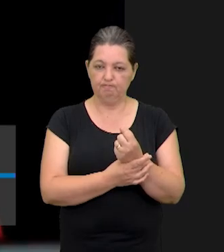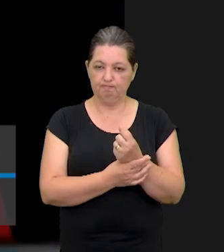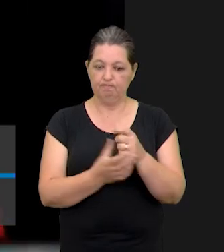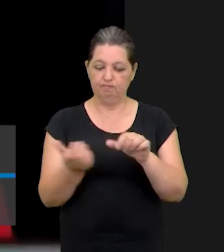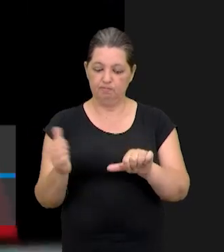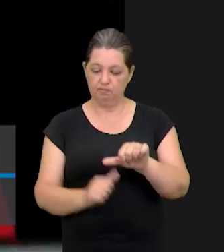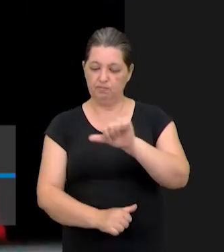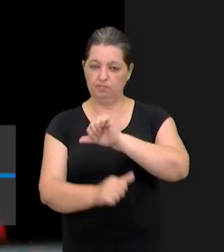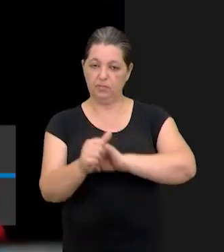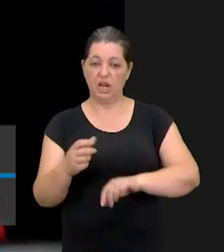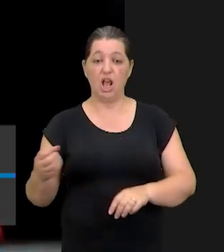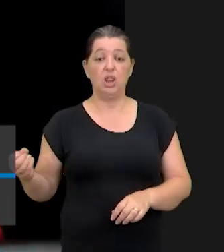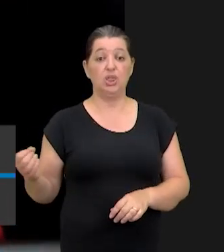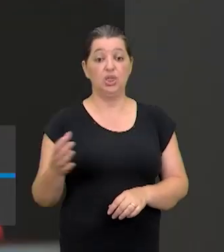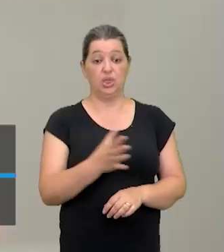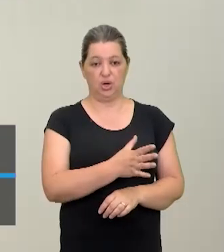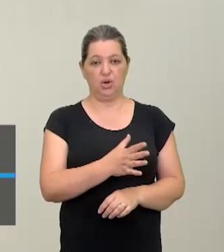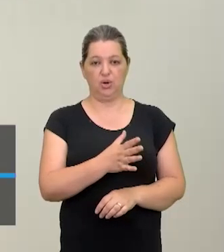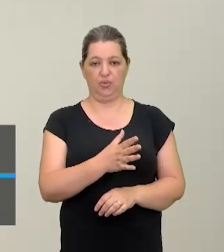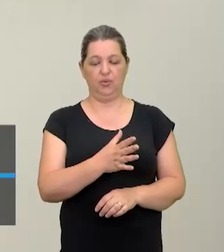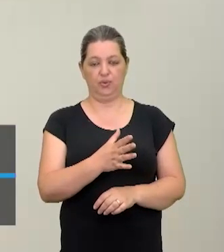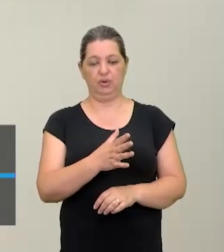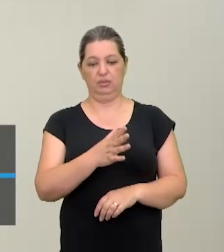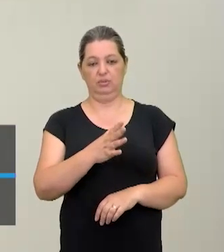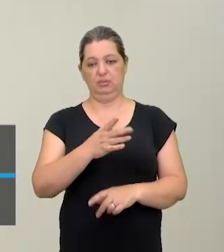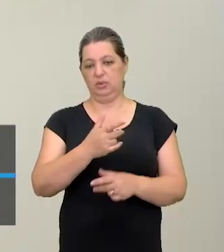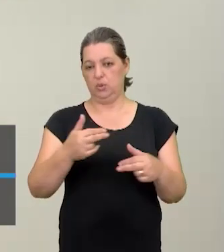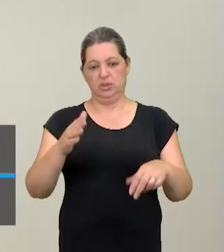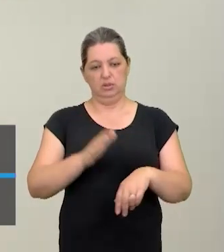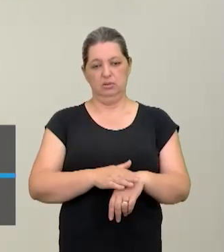nossa nova rotina. Isso, perfeito, nossa